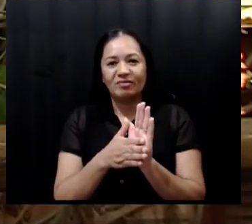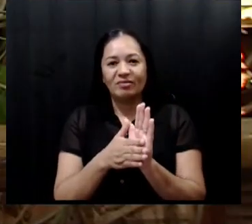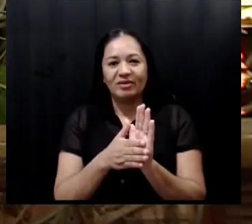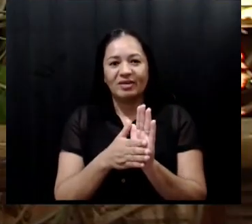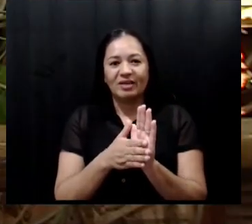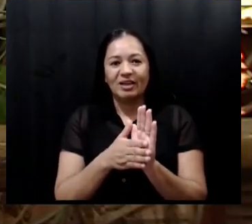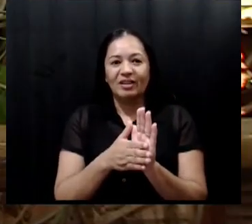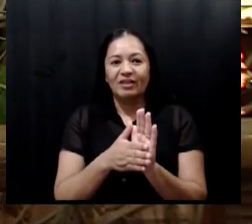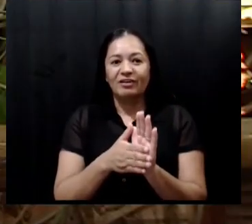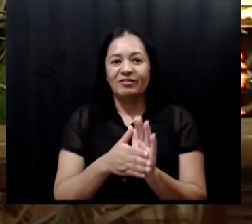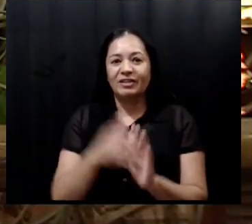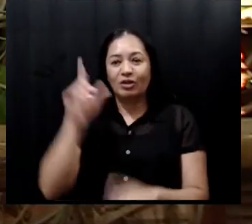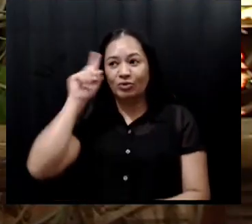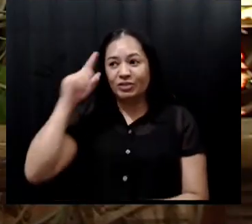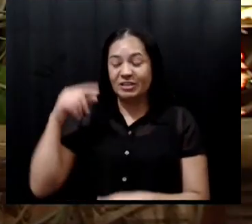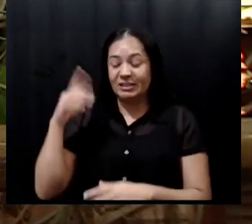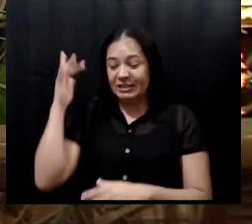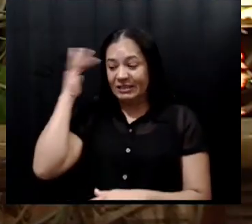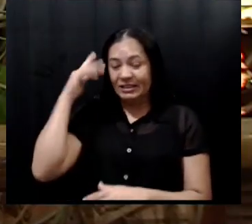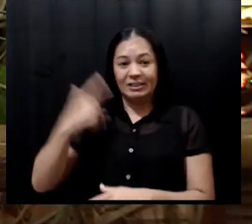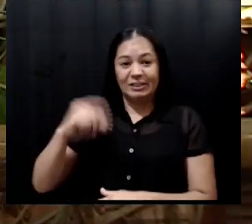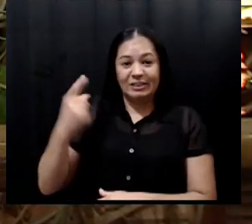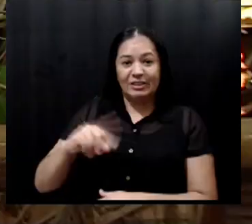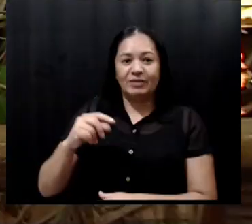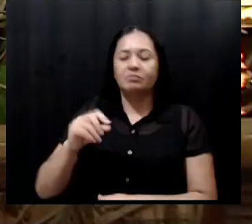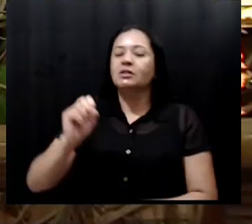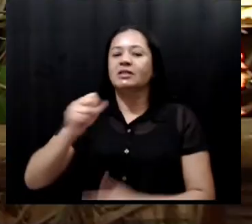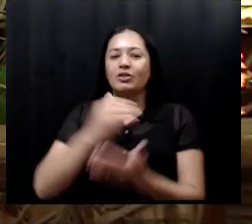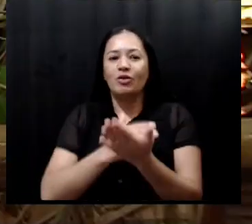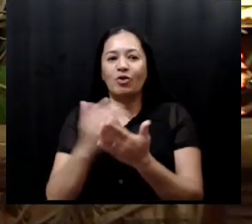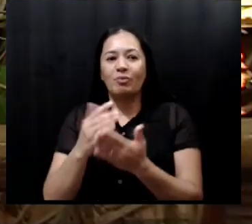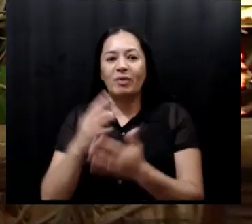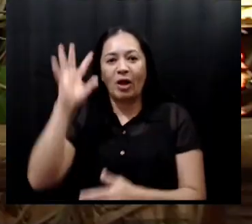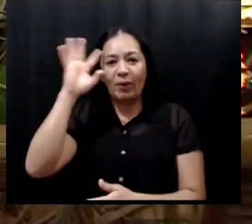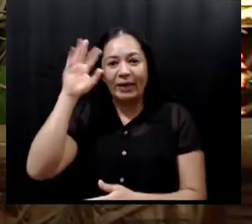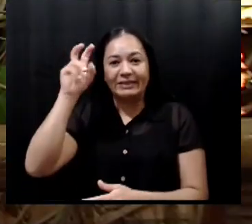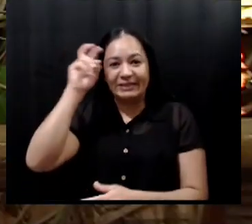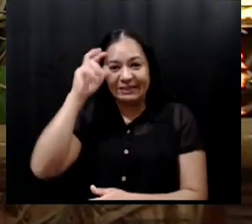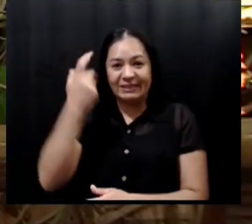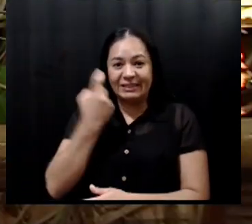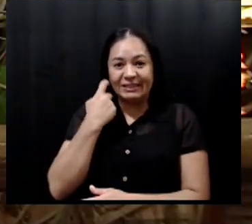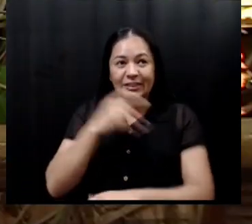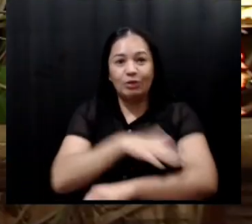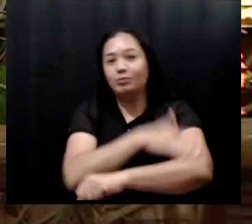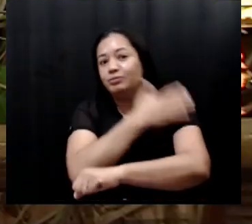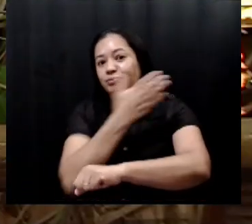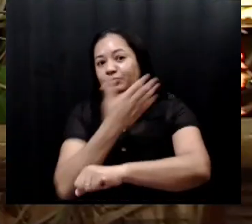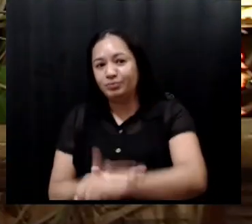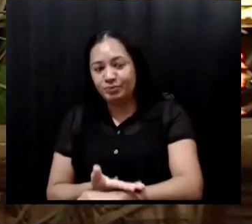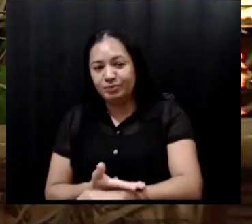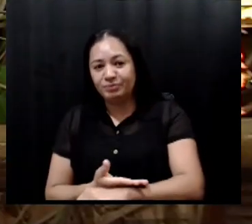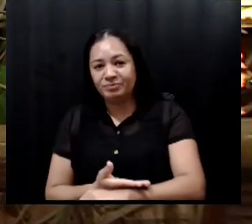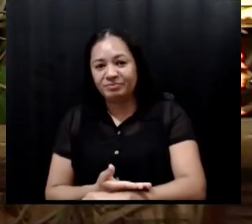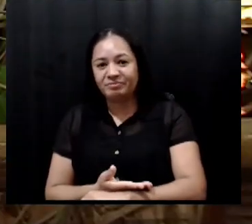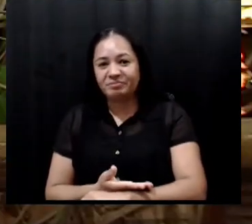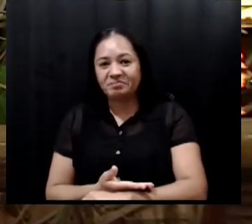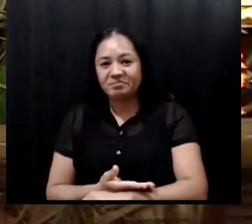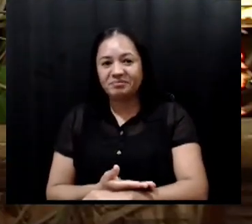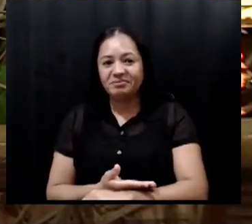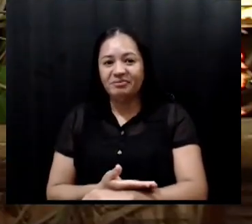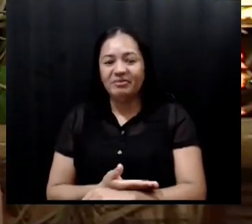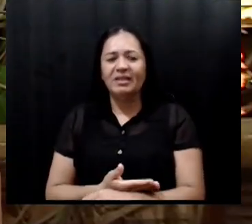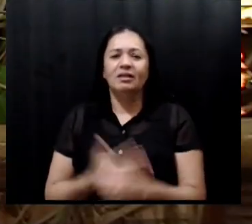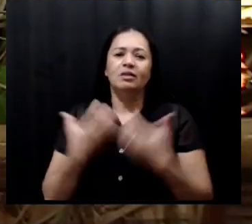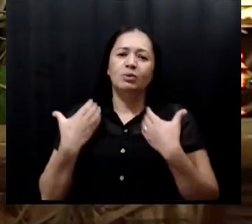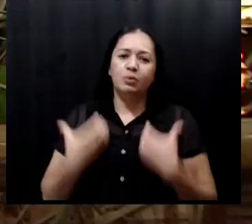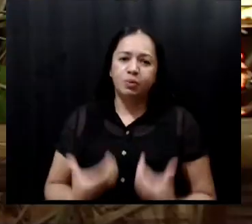comecinho, sim. No começo era primeiro de quarta, quinta e sexta, que acaba ficando o dia inteiro, né? Que abrem os dois. Fica um pouco cansativo, mas aos